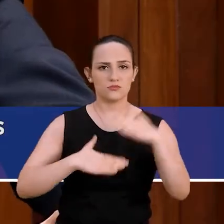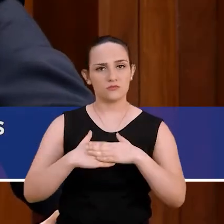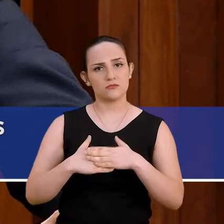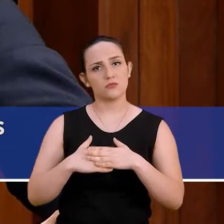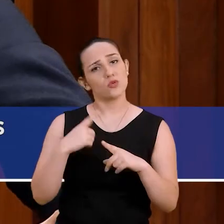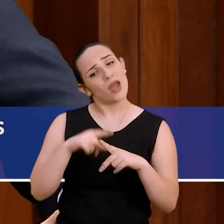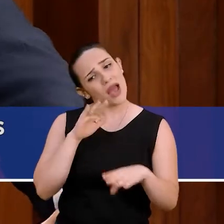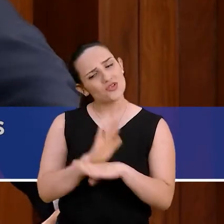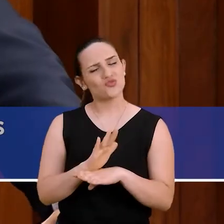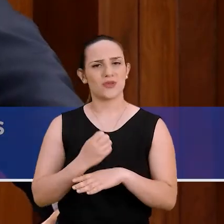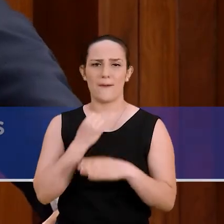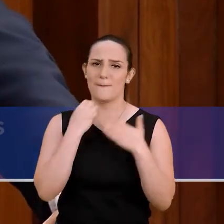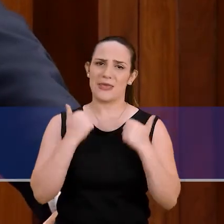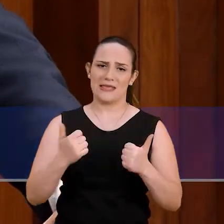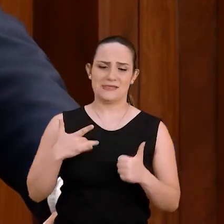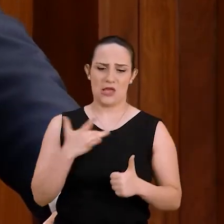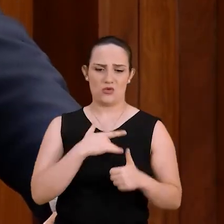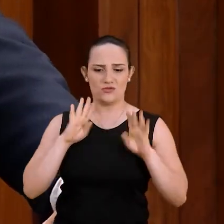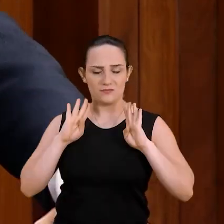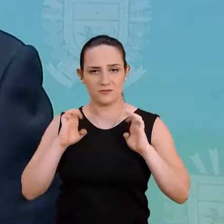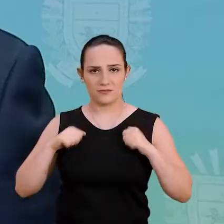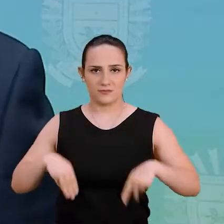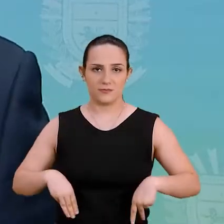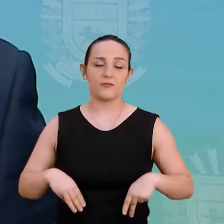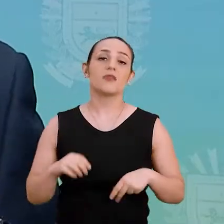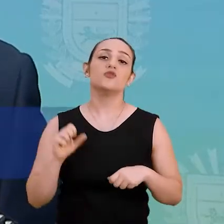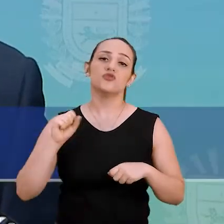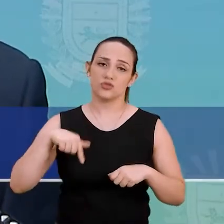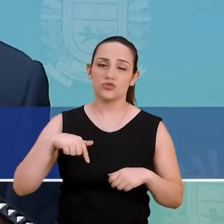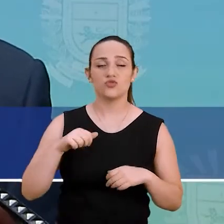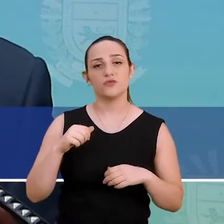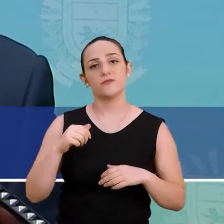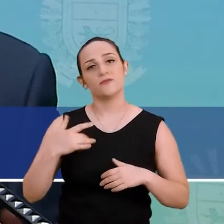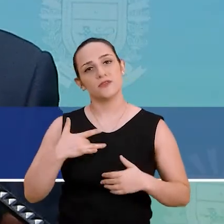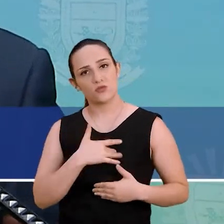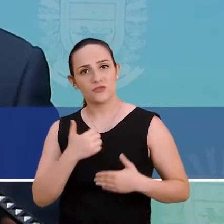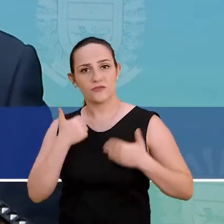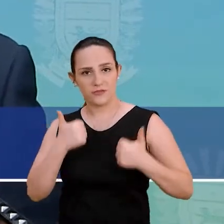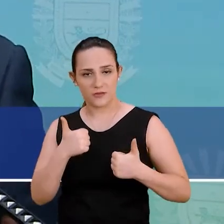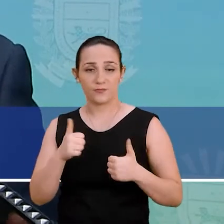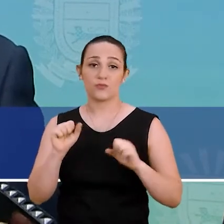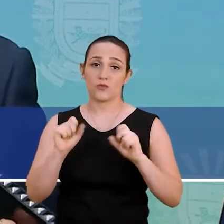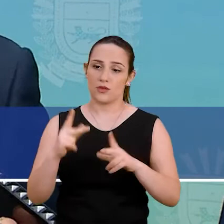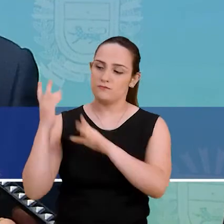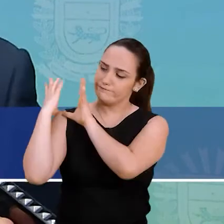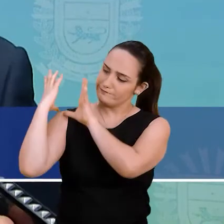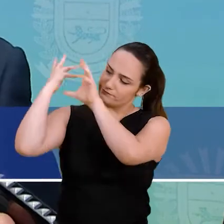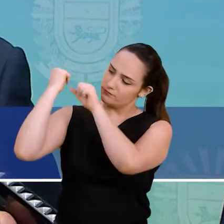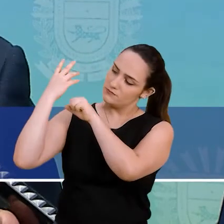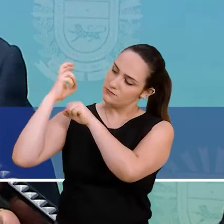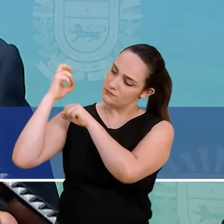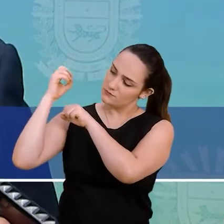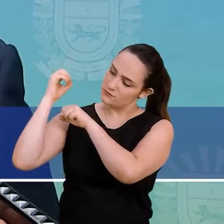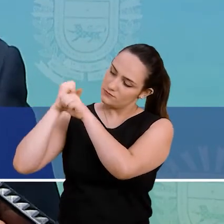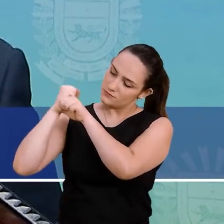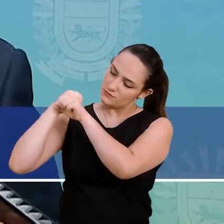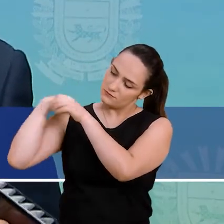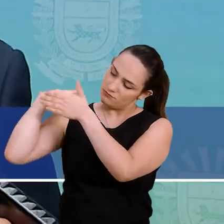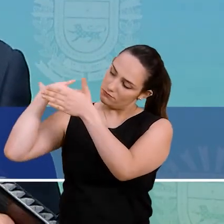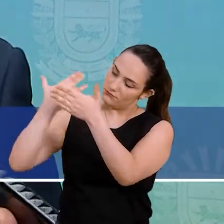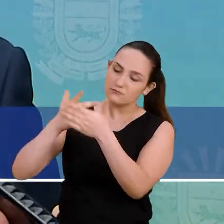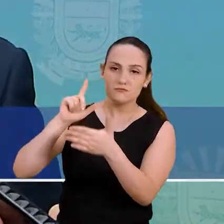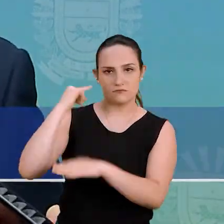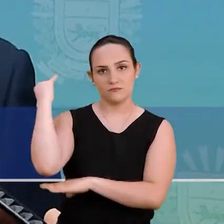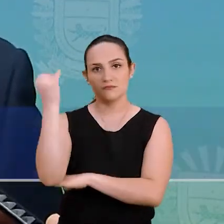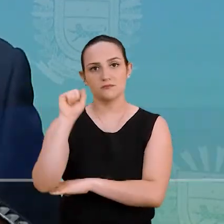tão importantes para o bem-estar social. É uma atividade que demonstrou ao longo desses 50